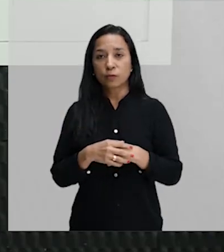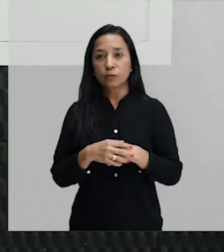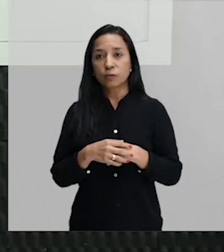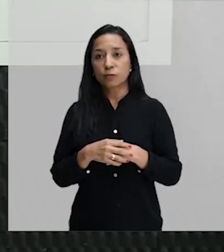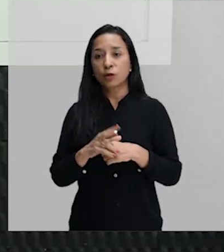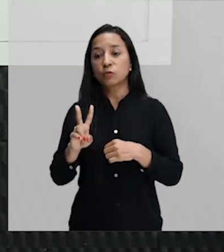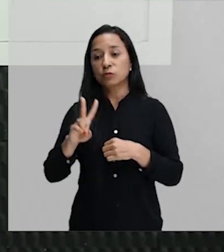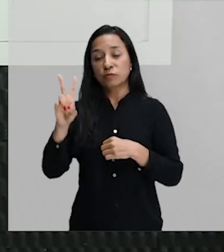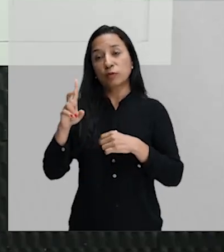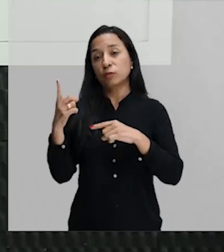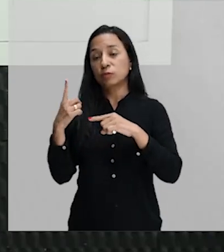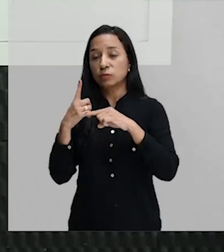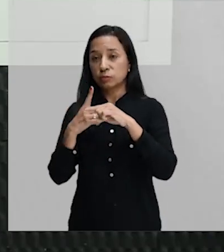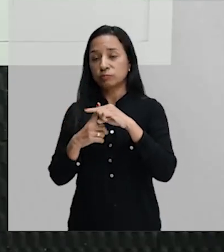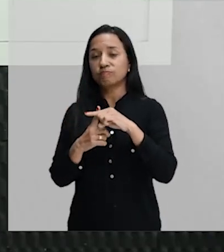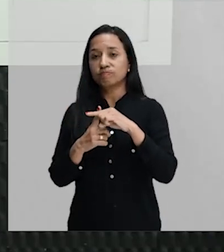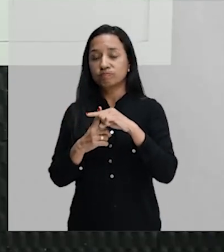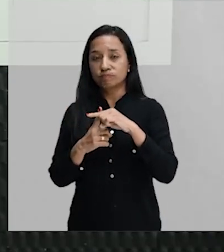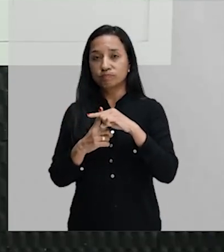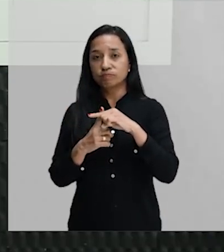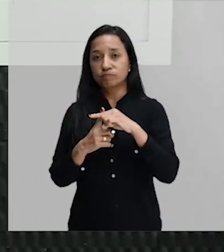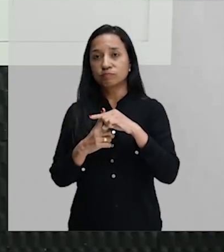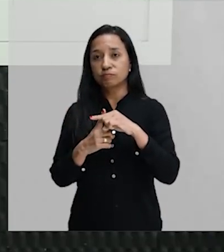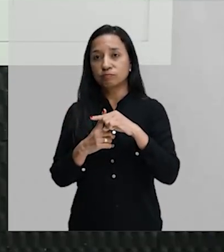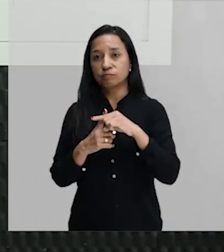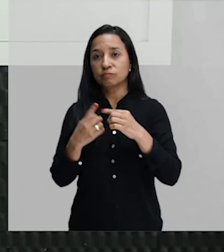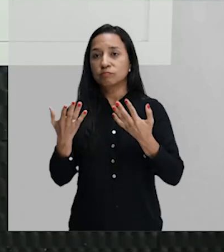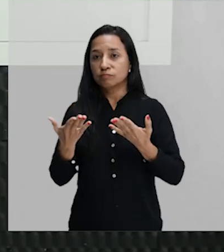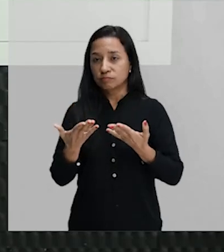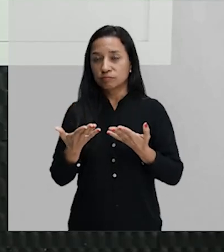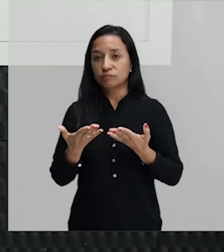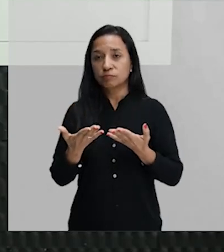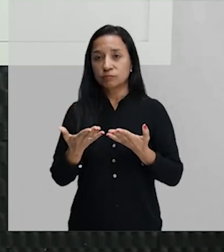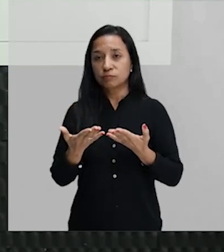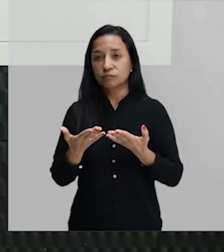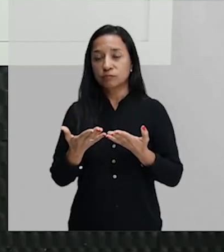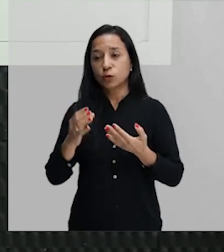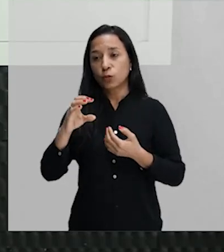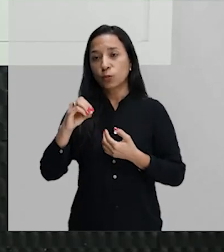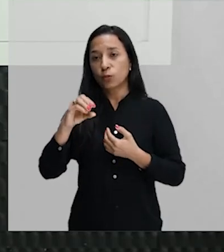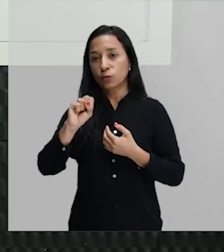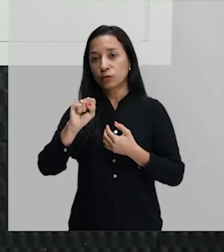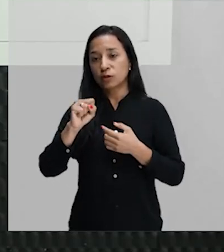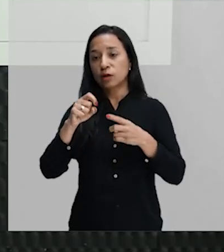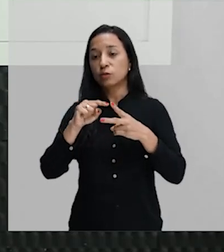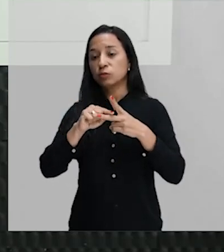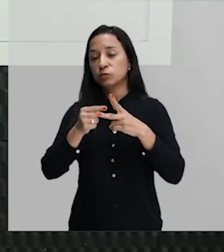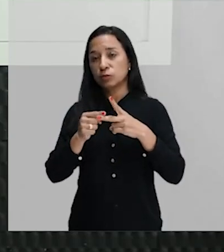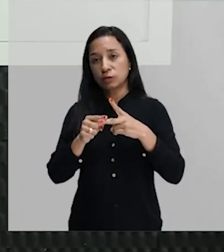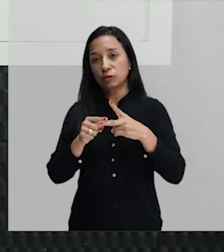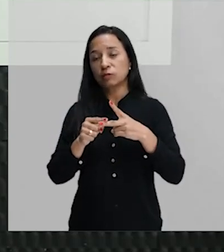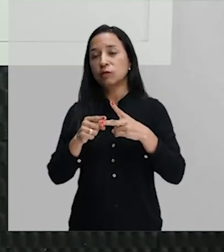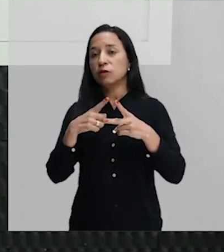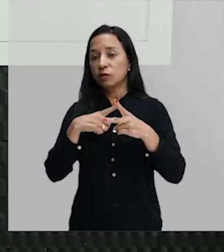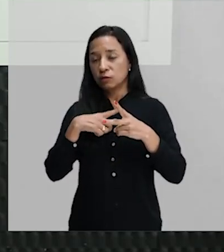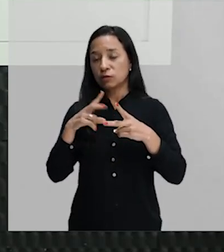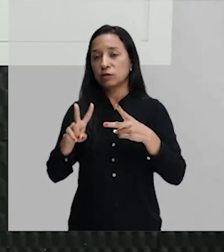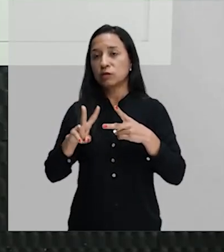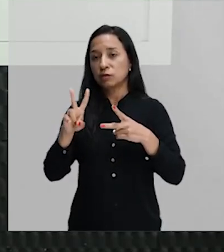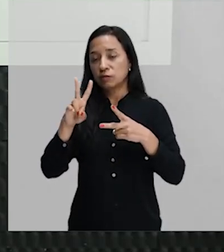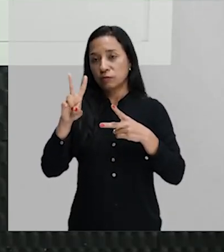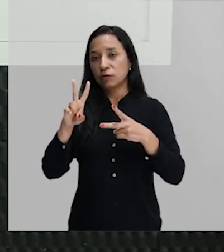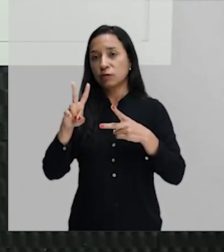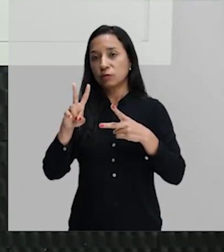são positivos. Então, nesse caso do cosseno de um ângulo, ele tem o mesmo valor